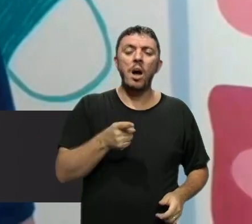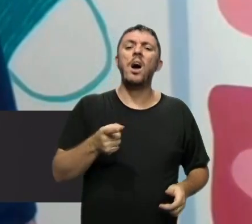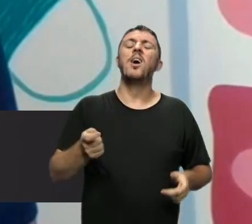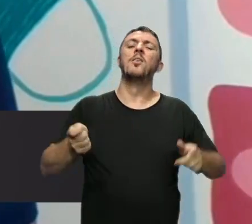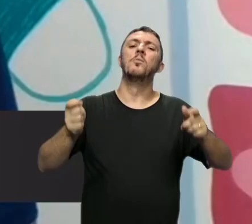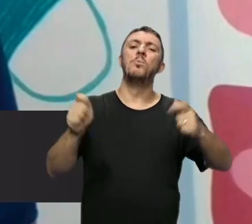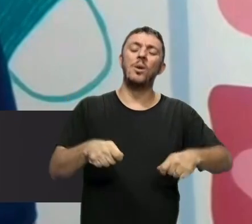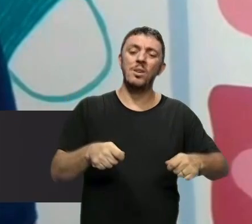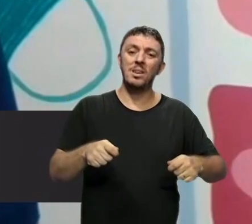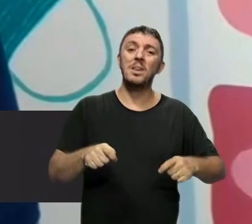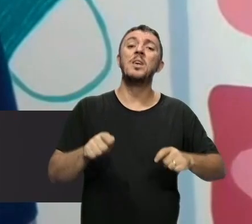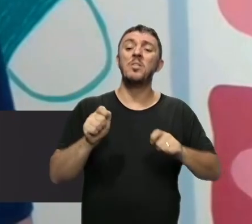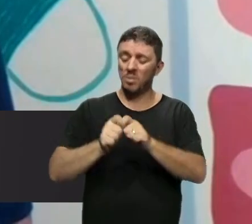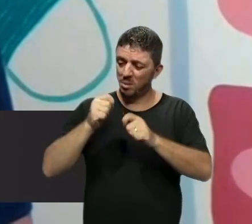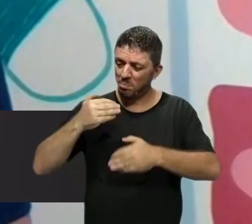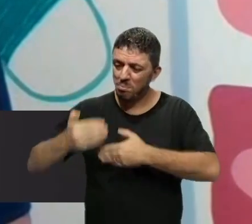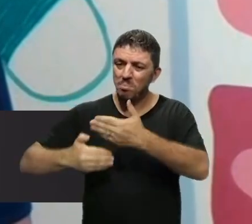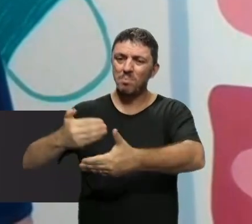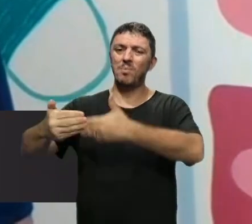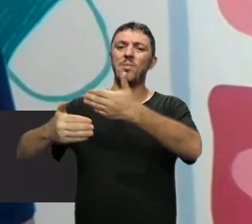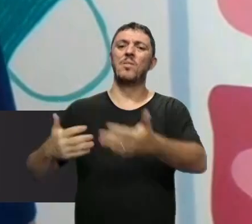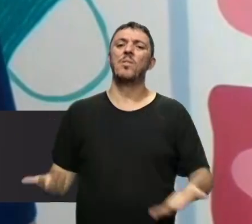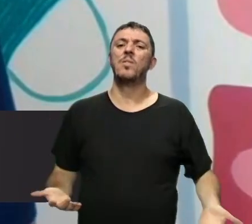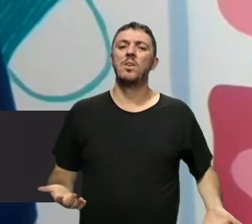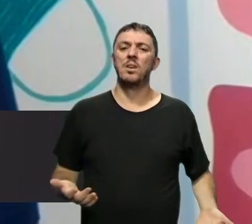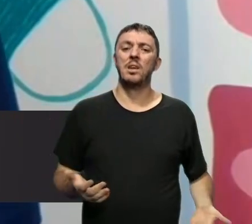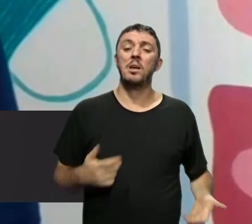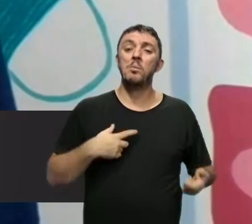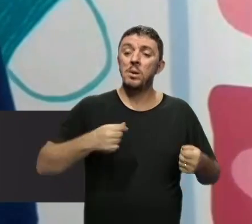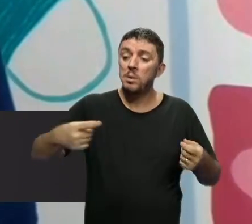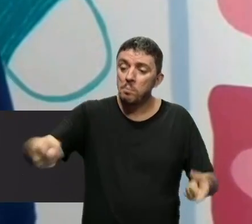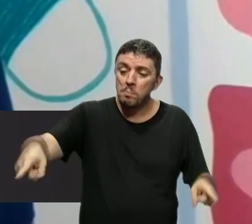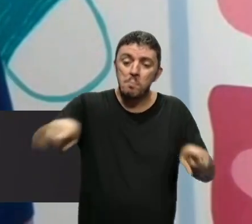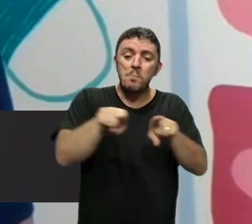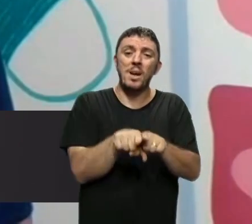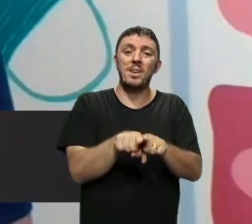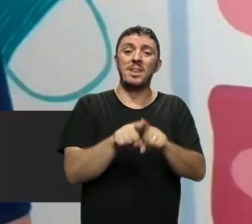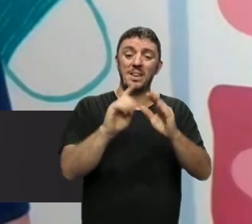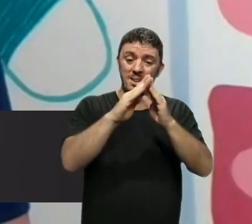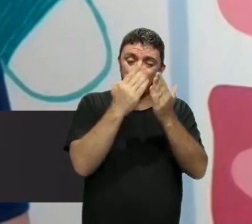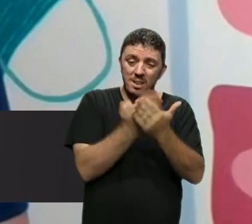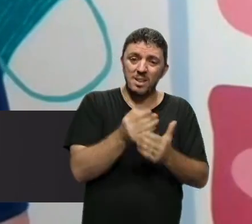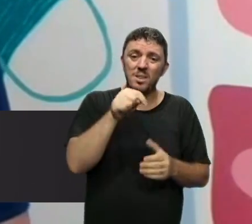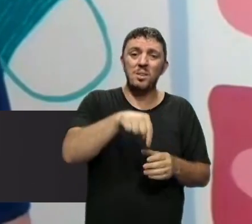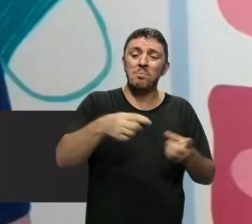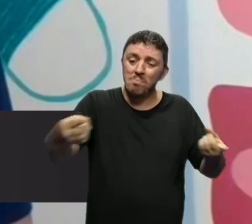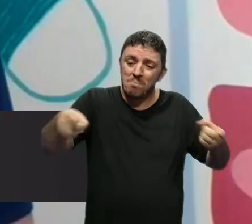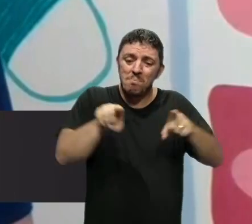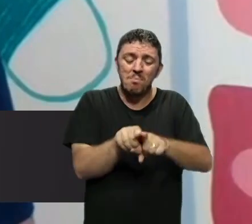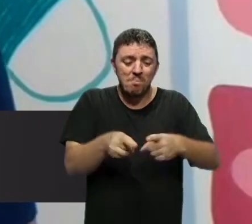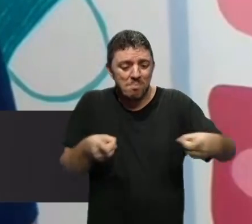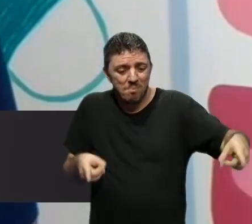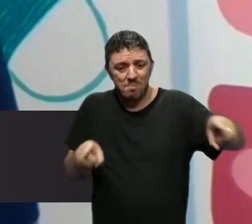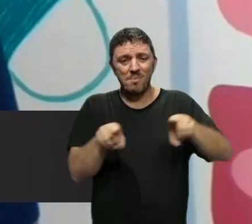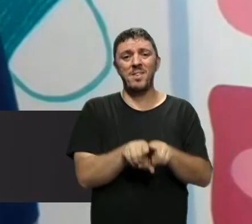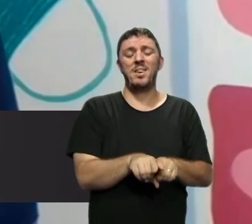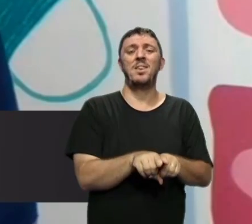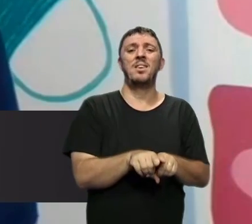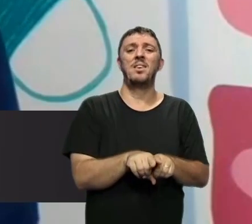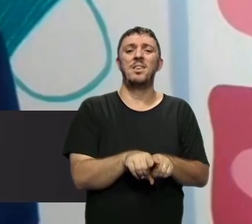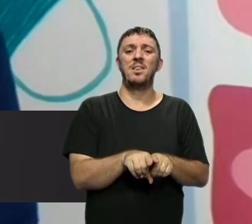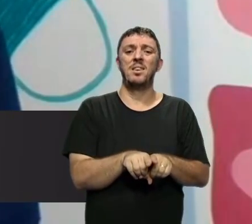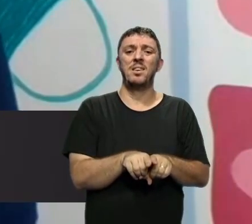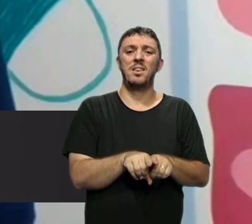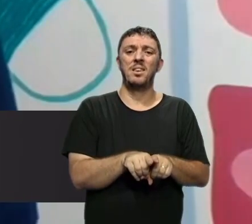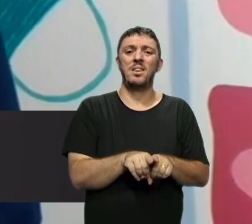e fazer acontecer. Então, vamos encontrar boas parcerias na escola, né? Vamos trocar, porque